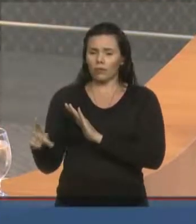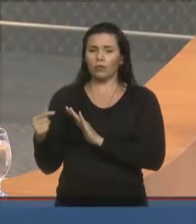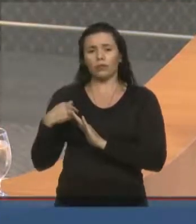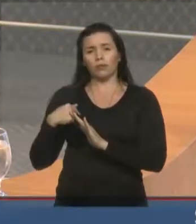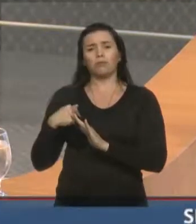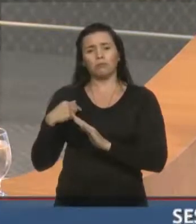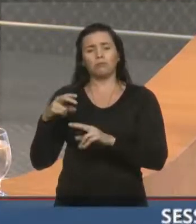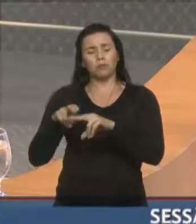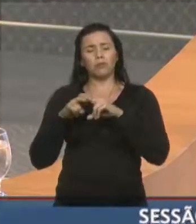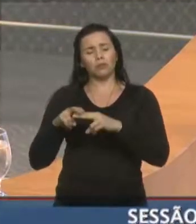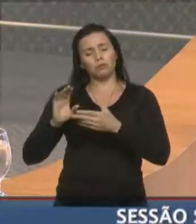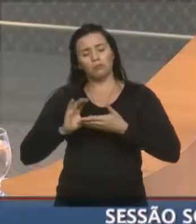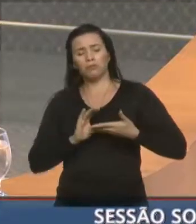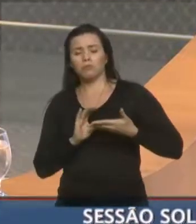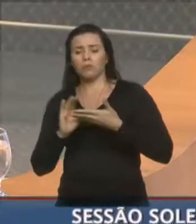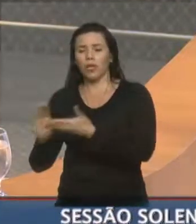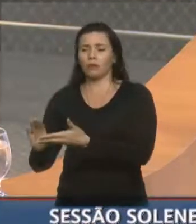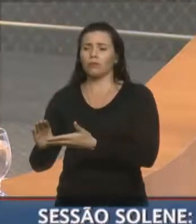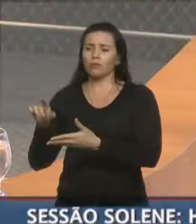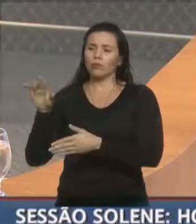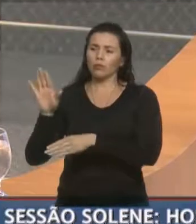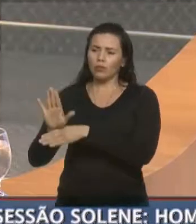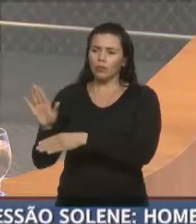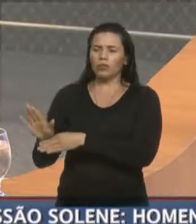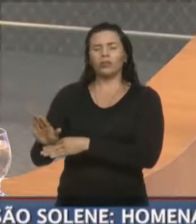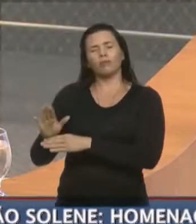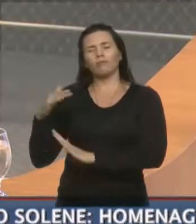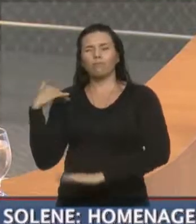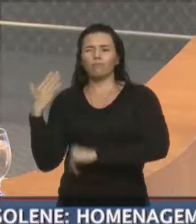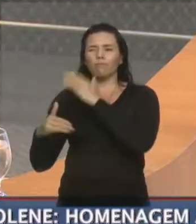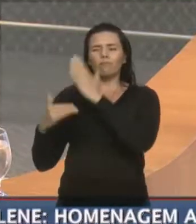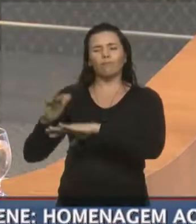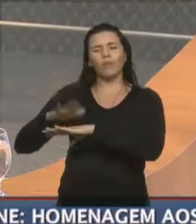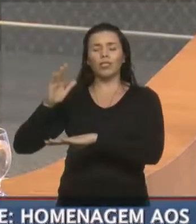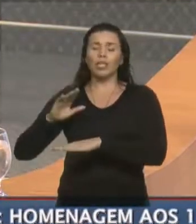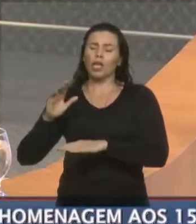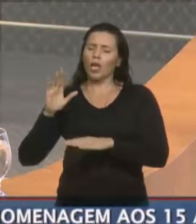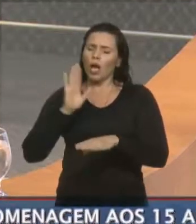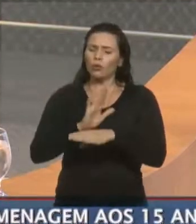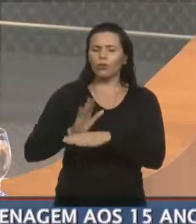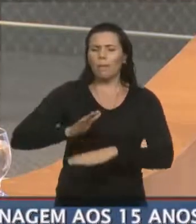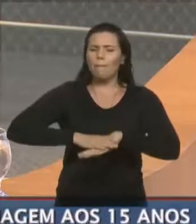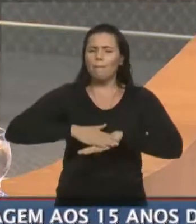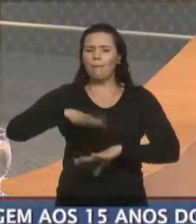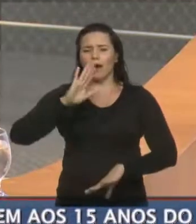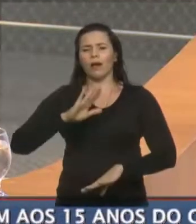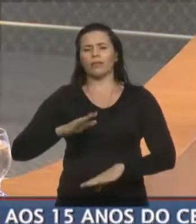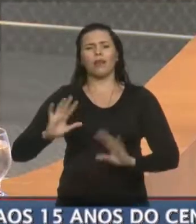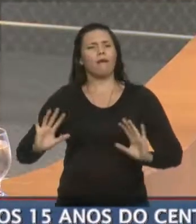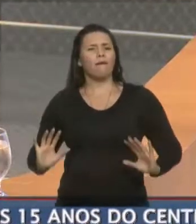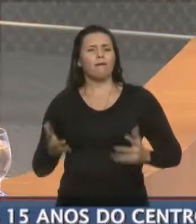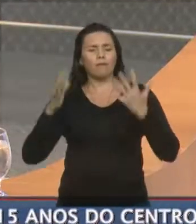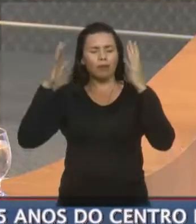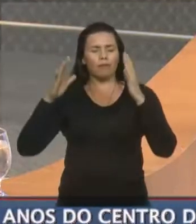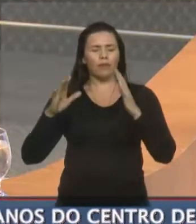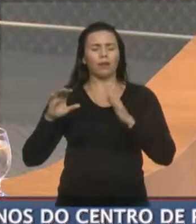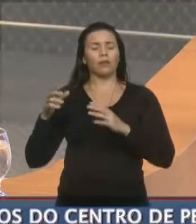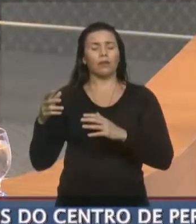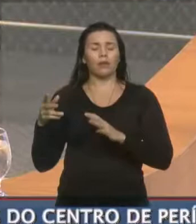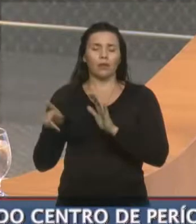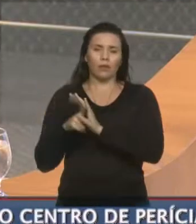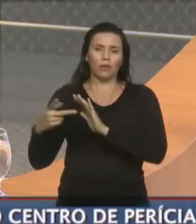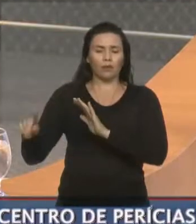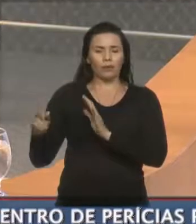melhores condições. Portanto, parabéns a todos e viva o Centro de Proteção à Criança e Adolescente, o Centro de Perícias Técnicas do nosso